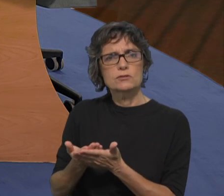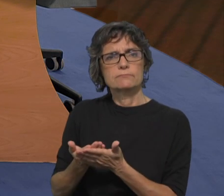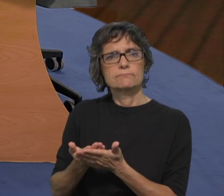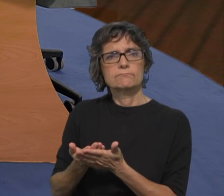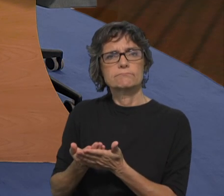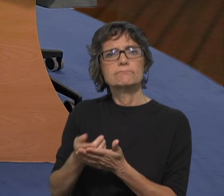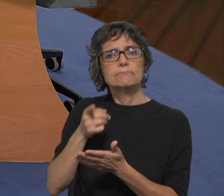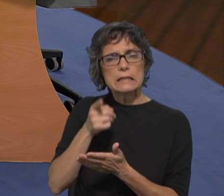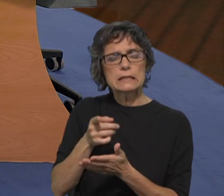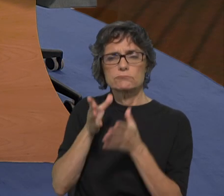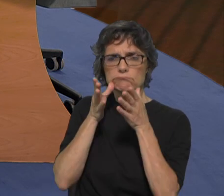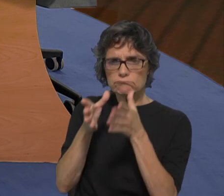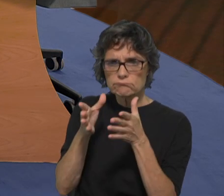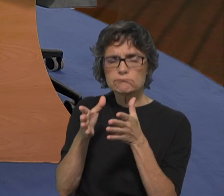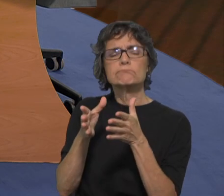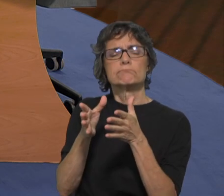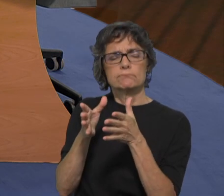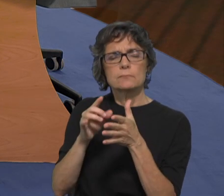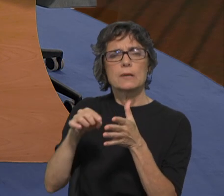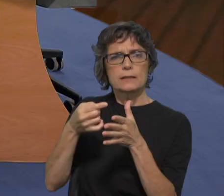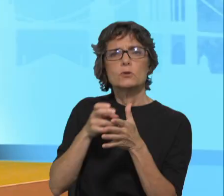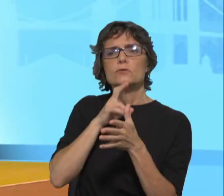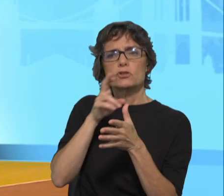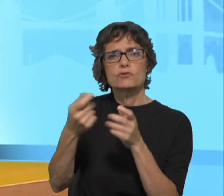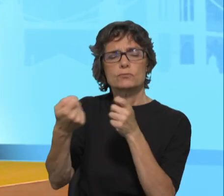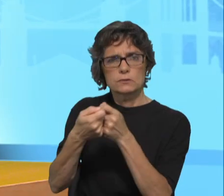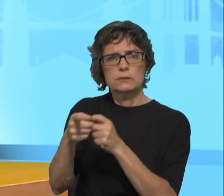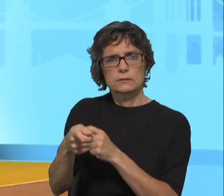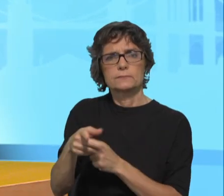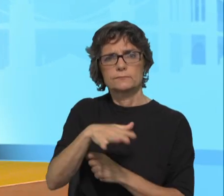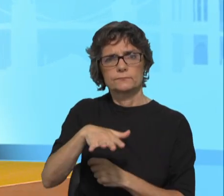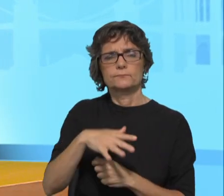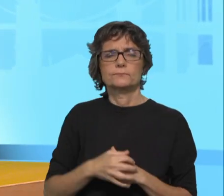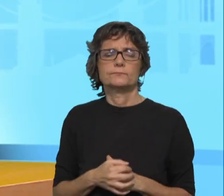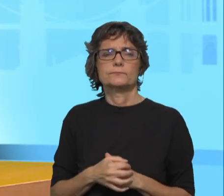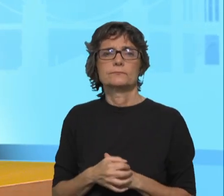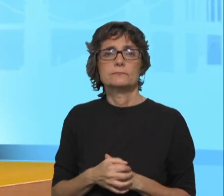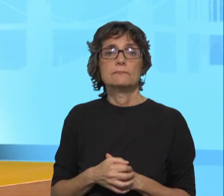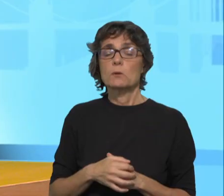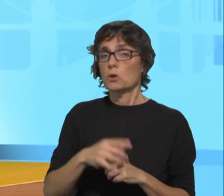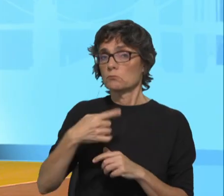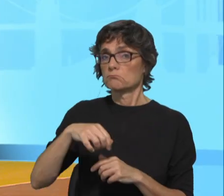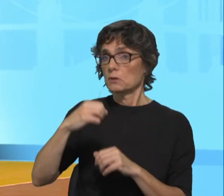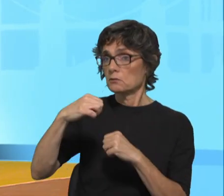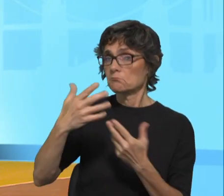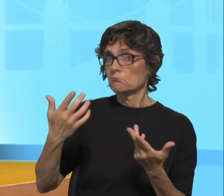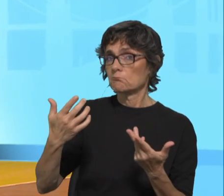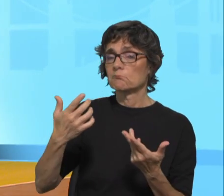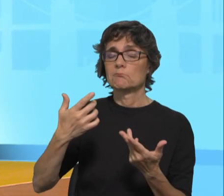ele iria ter muito presente isso para colocar depois em prática na Diocese. Nós tivemos o seu sim, e isso dá-nos